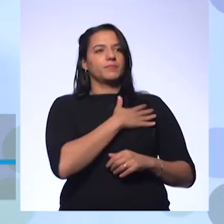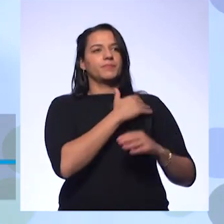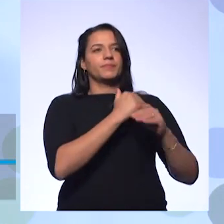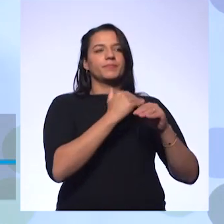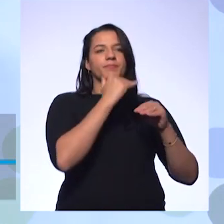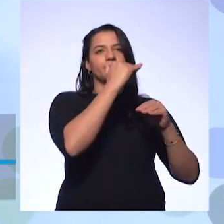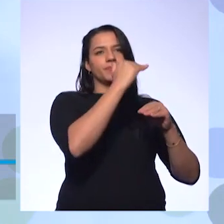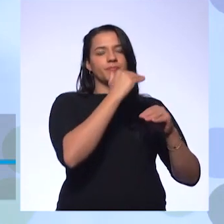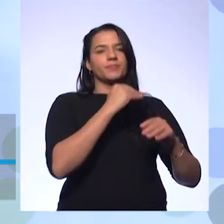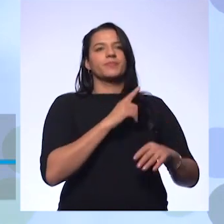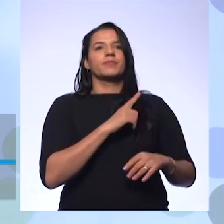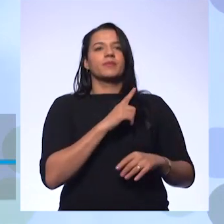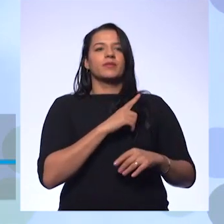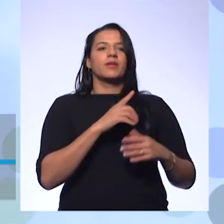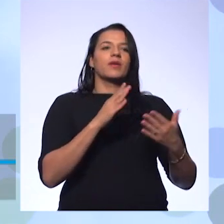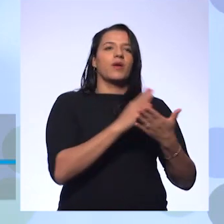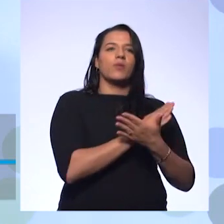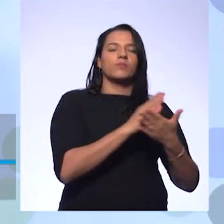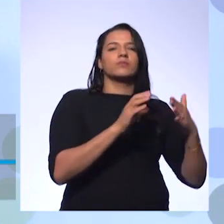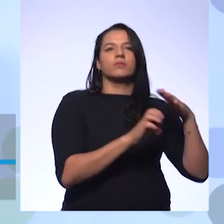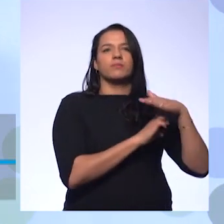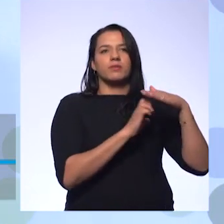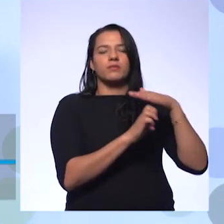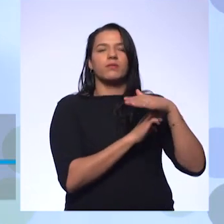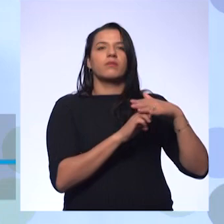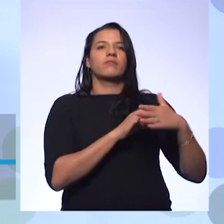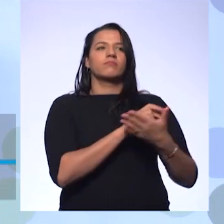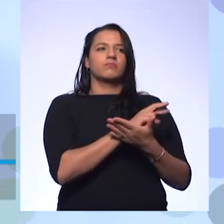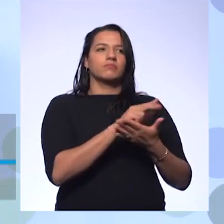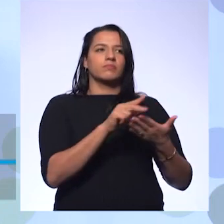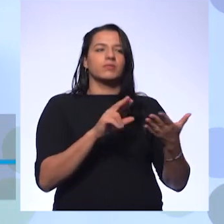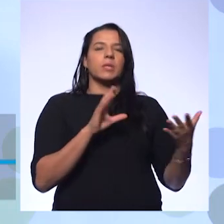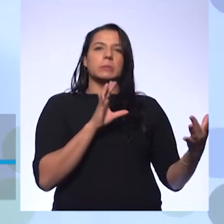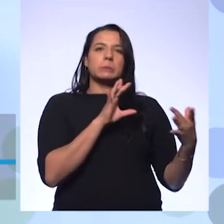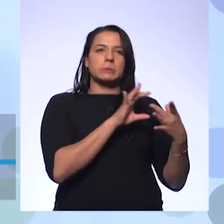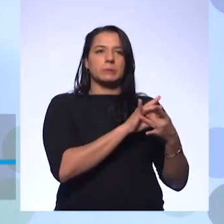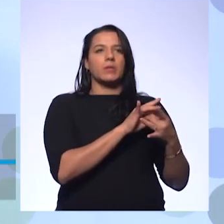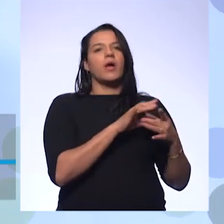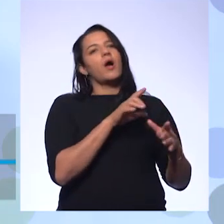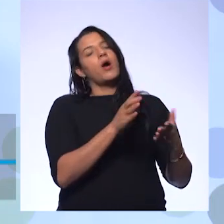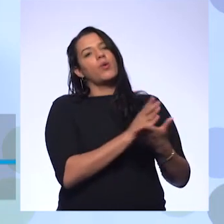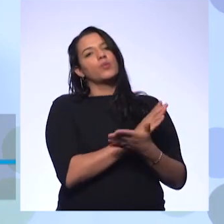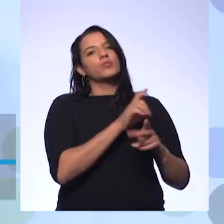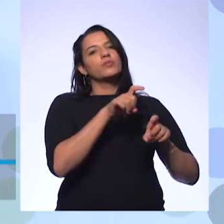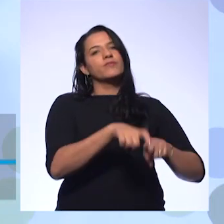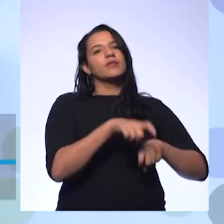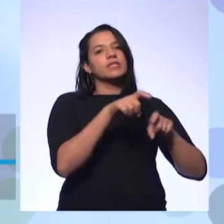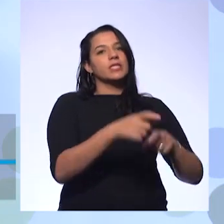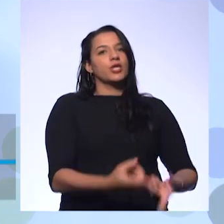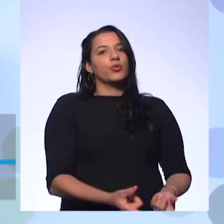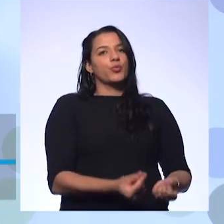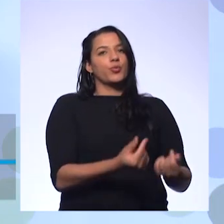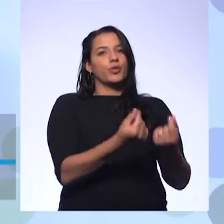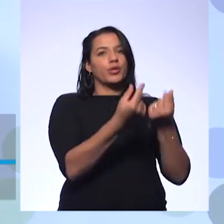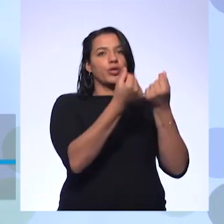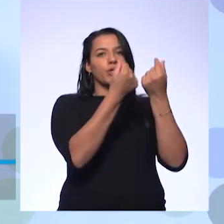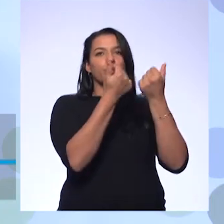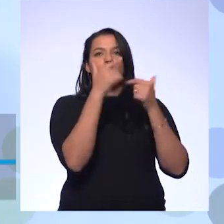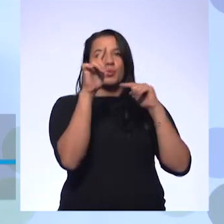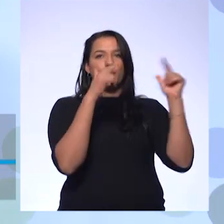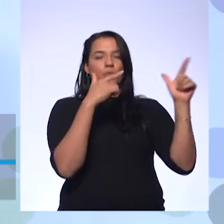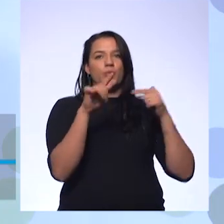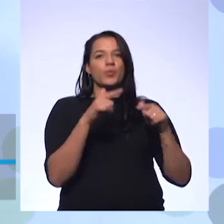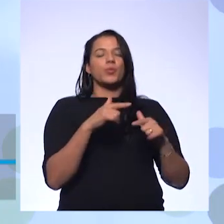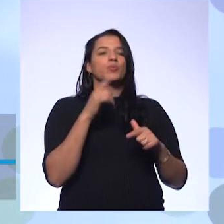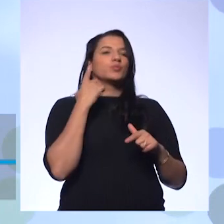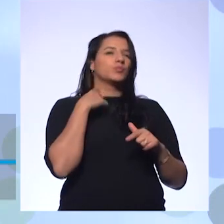elites urbanas, elites empresariais, os outros oligarcas, grandes fazendeiros ricos de outras regiões que não São Paulo e